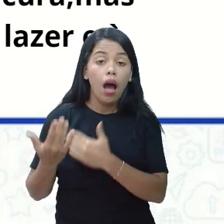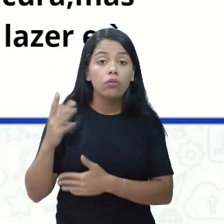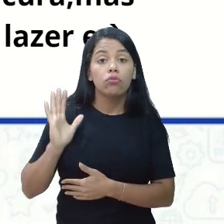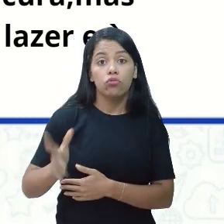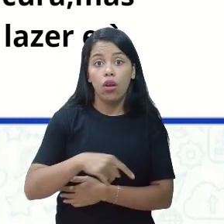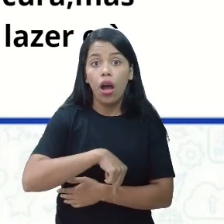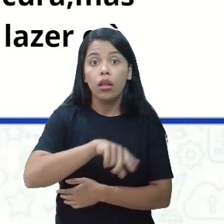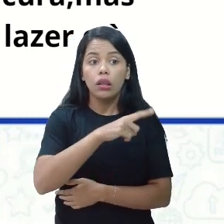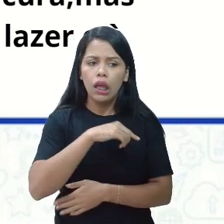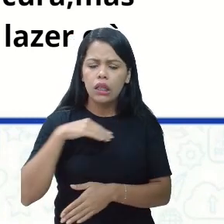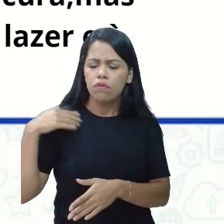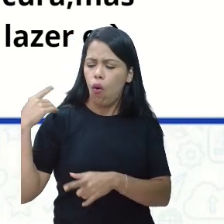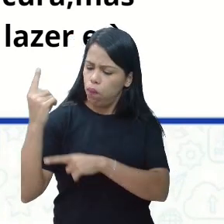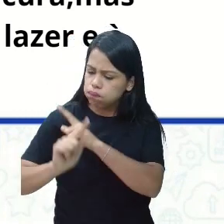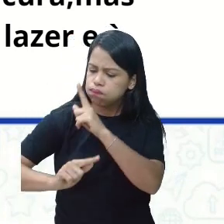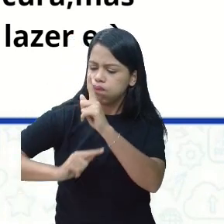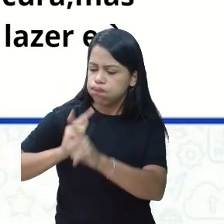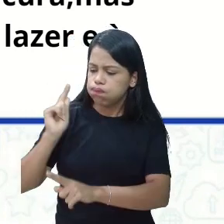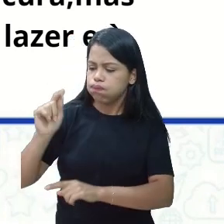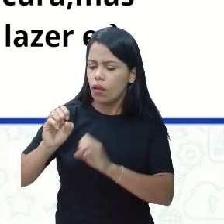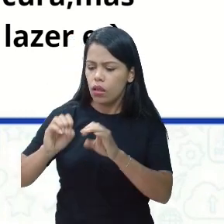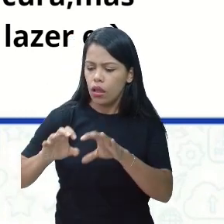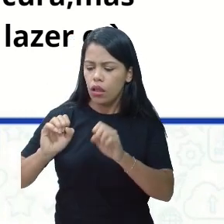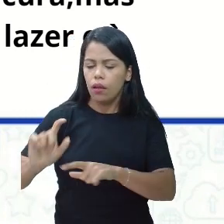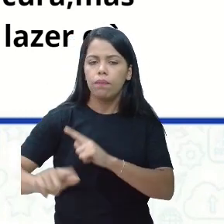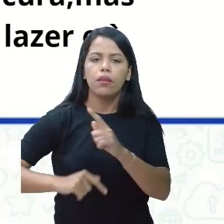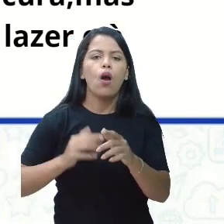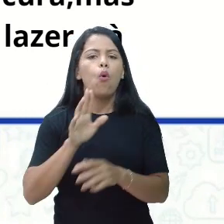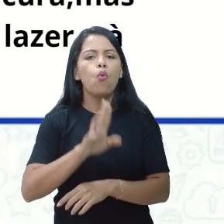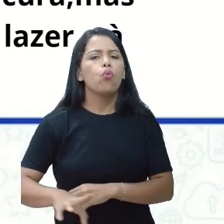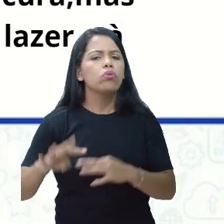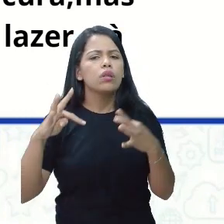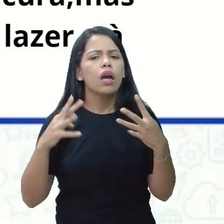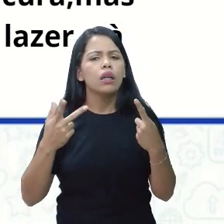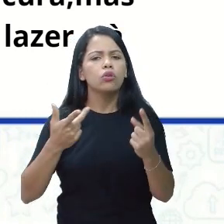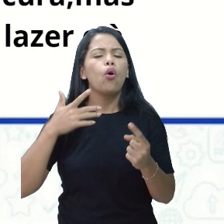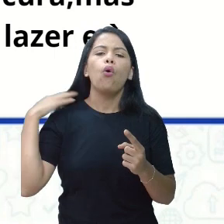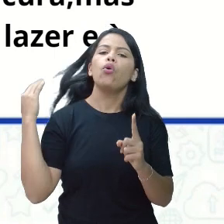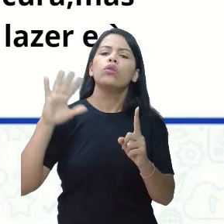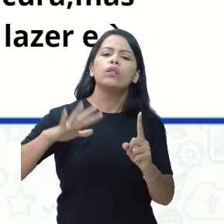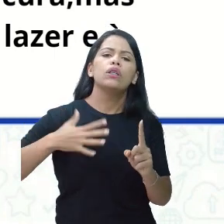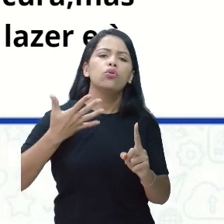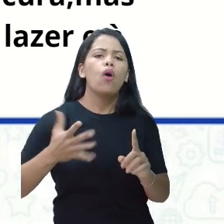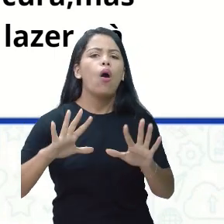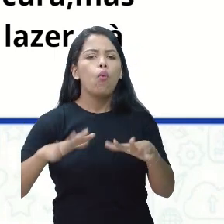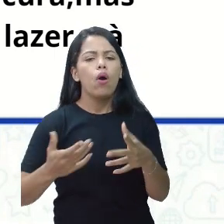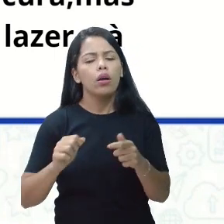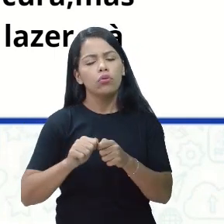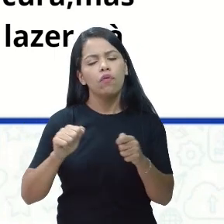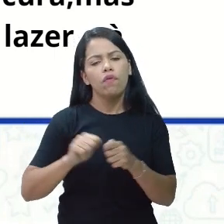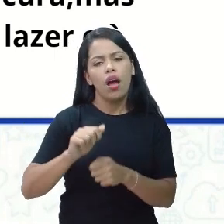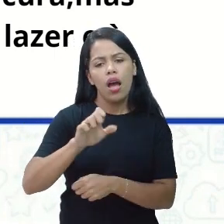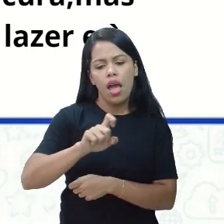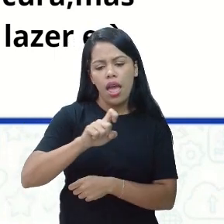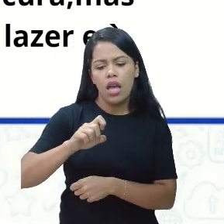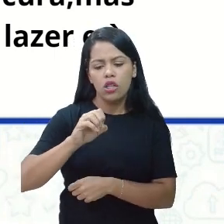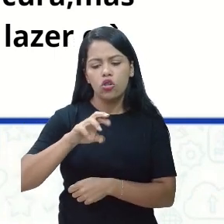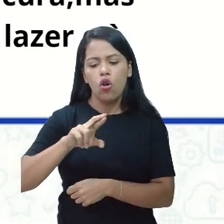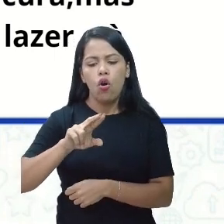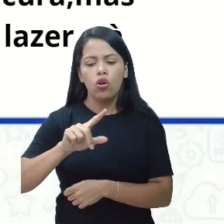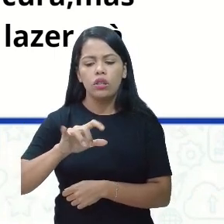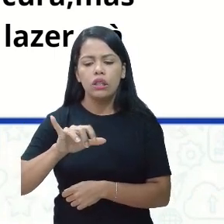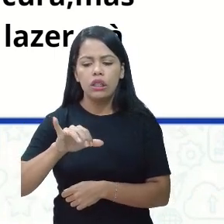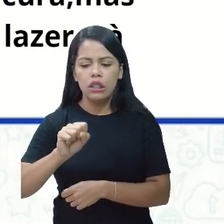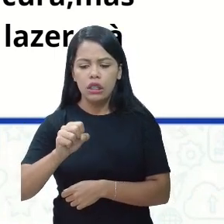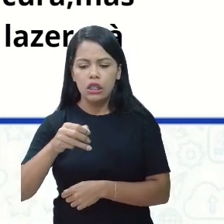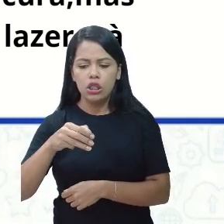vai passando. E eles usam em todos os rituais, rituais de exorcismo, de magia, de cura. Mas